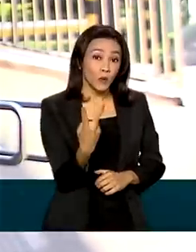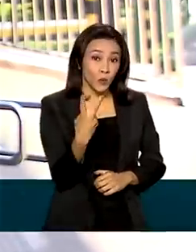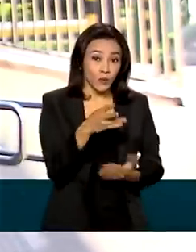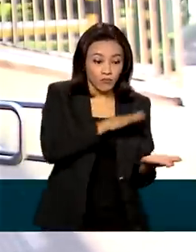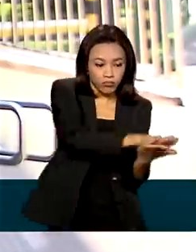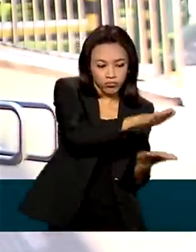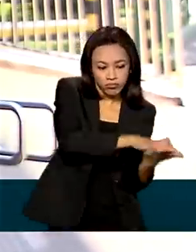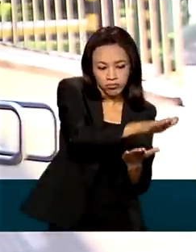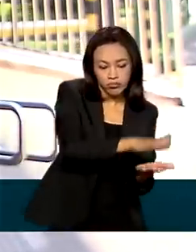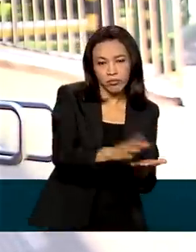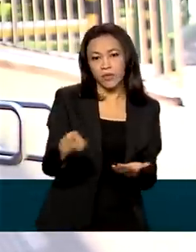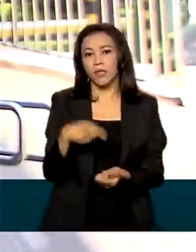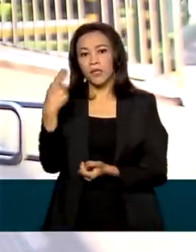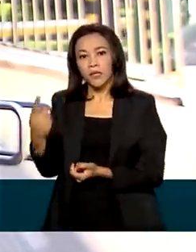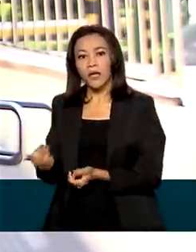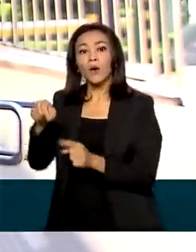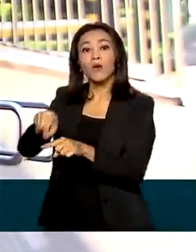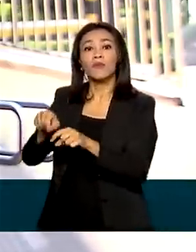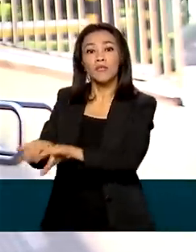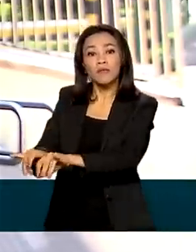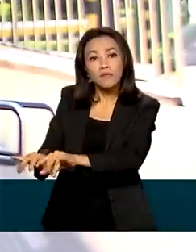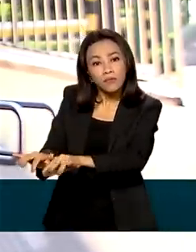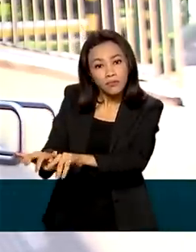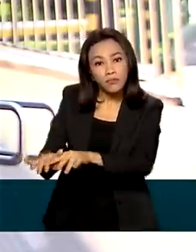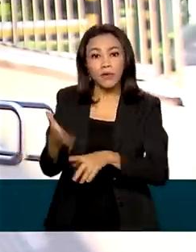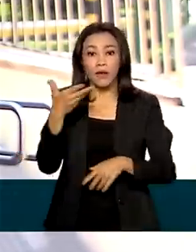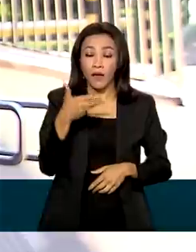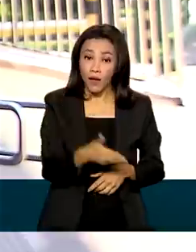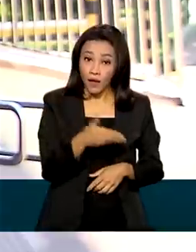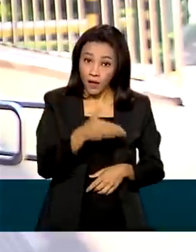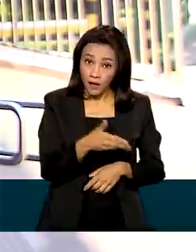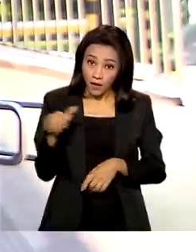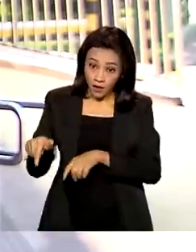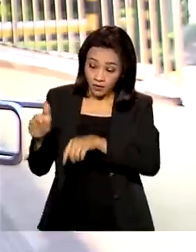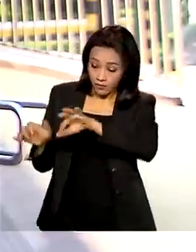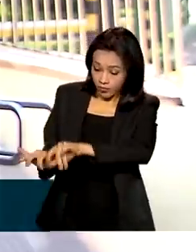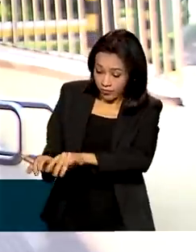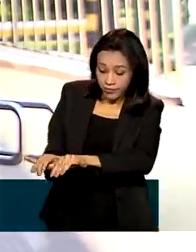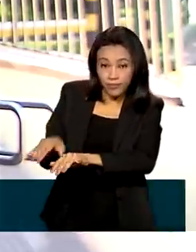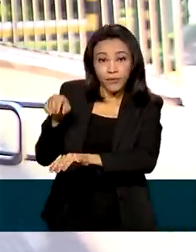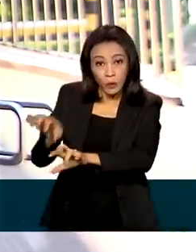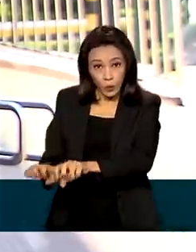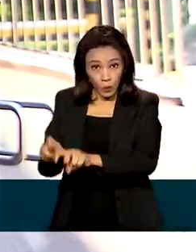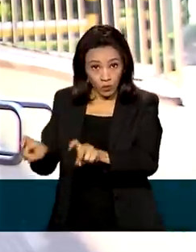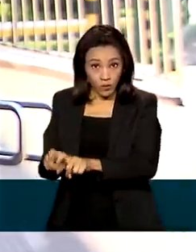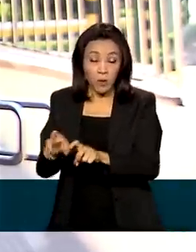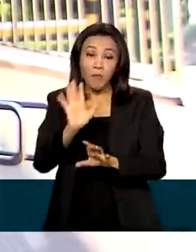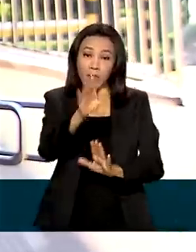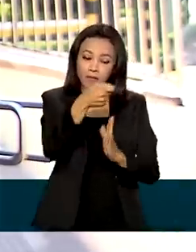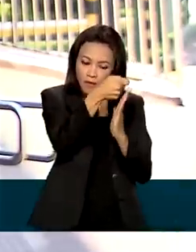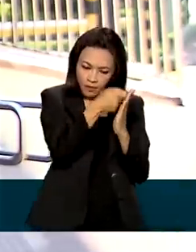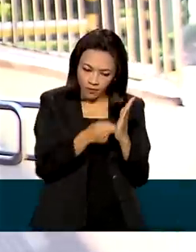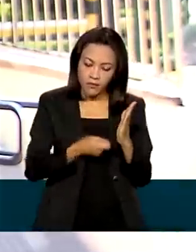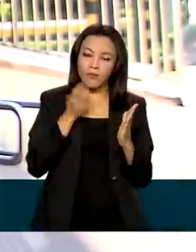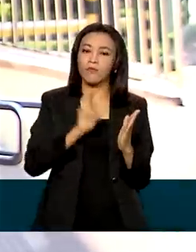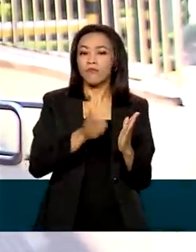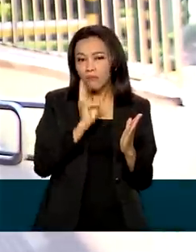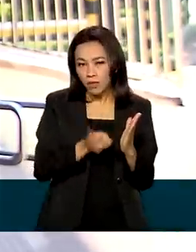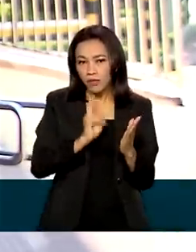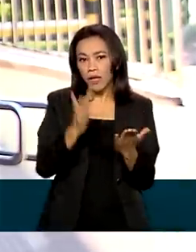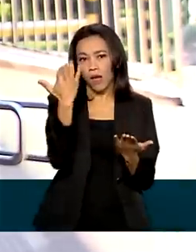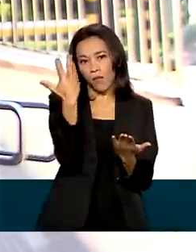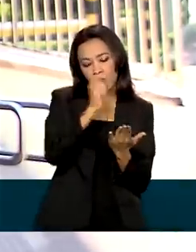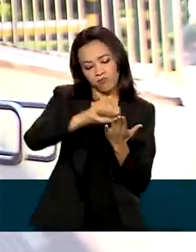a digital e a imprensa a prova digital é respondida no computador mas a de redação continua sendo